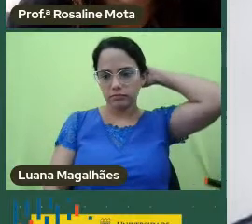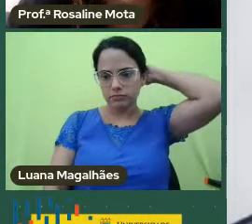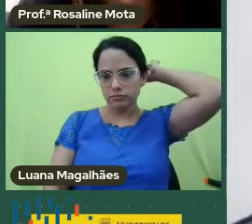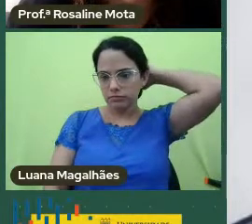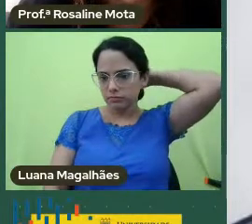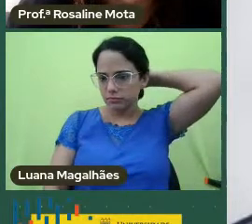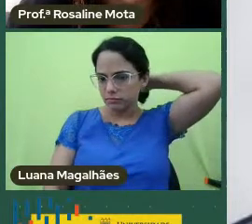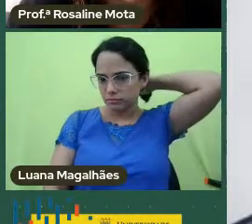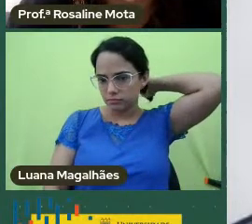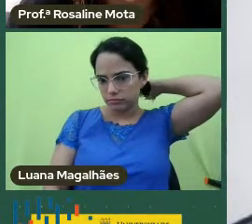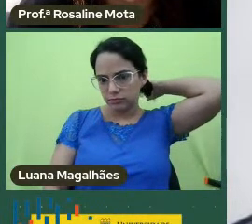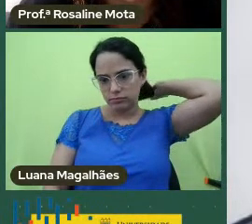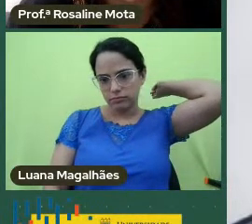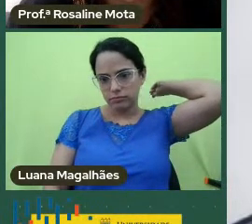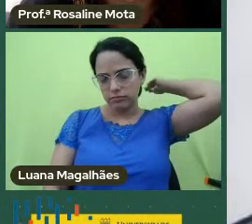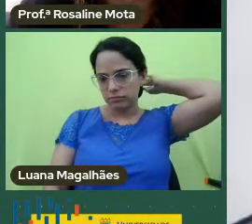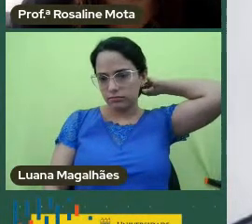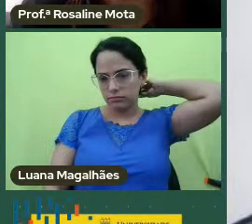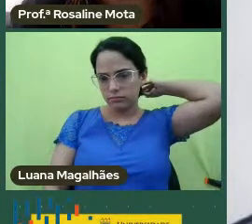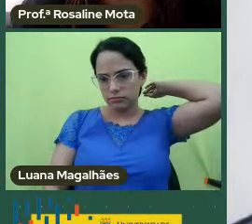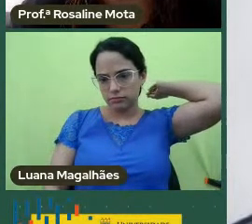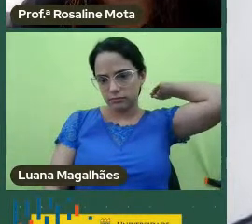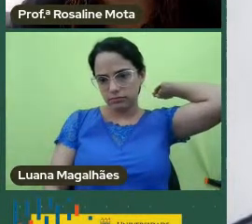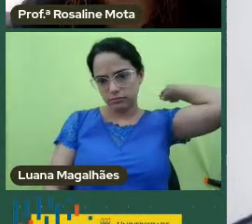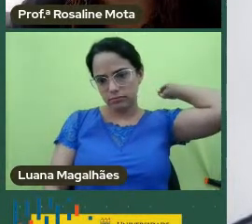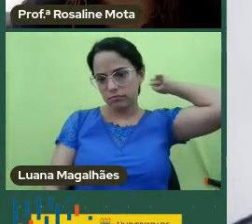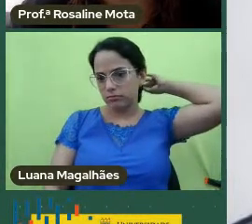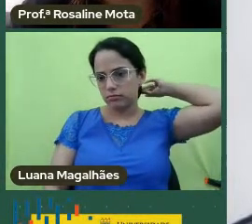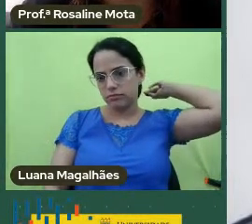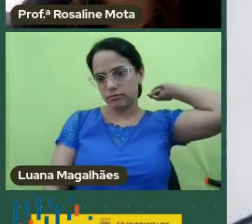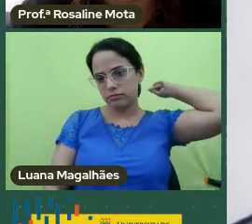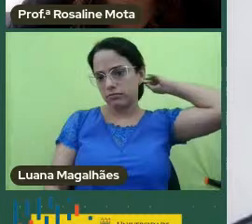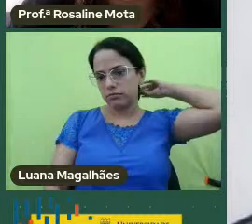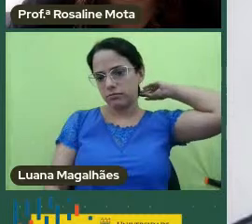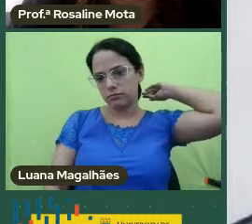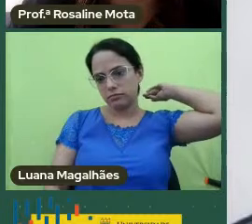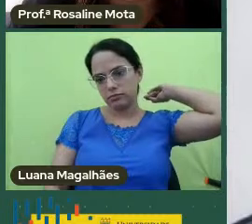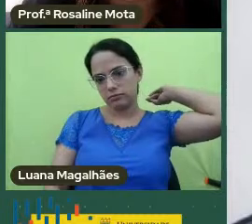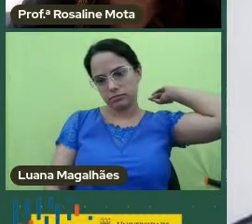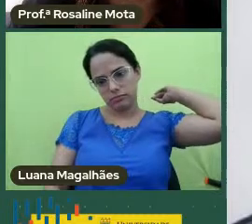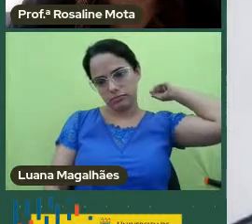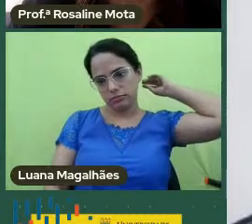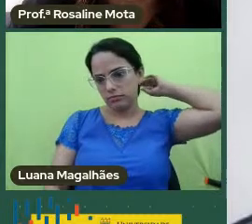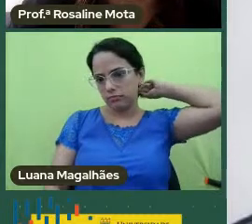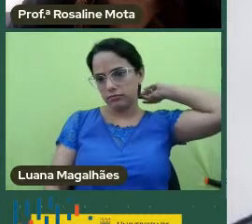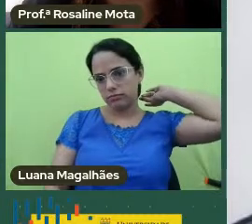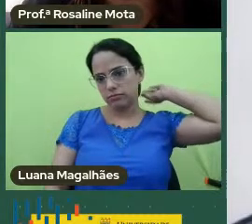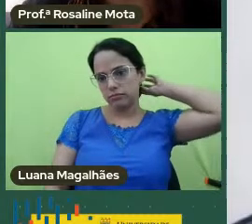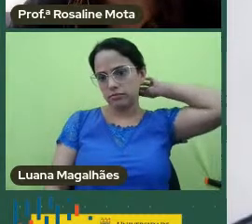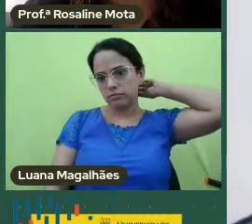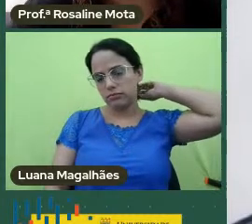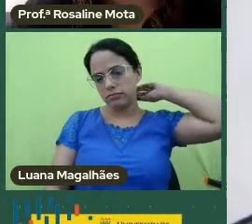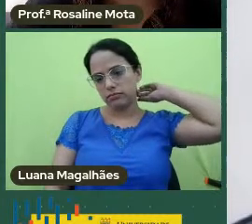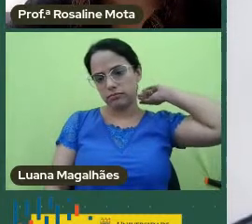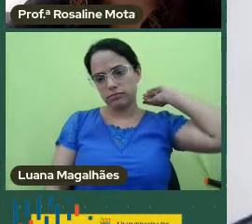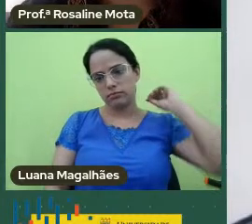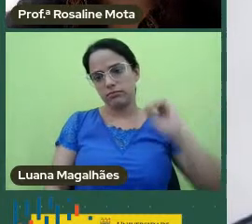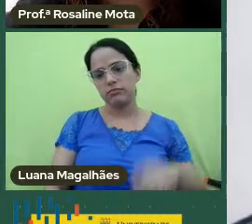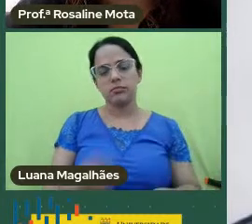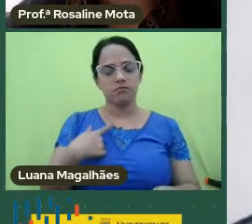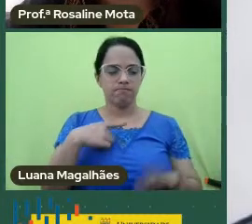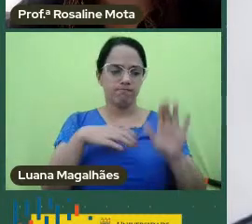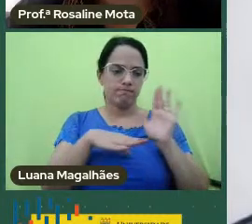sido clara e que eu possa ter contribuído de algum modo para um pouquinho do